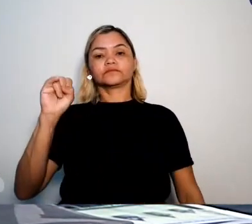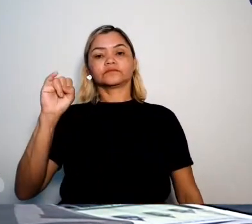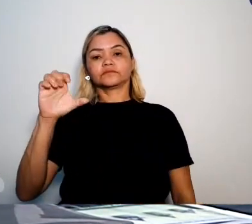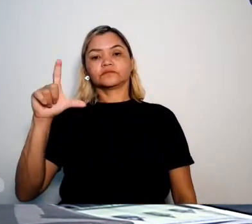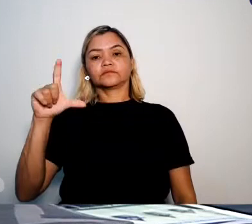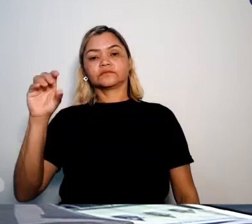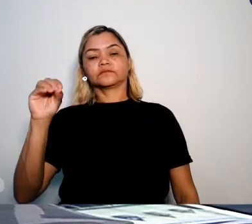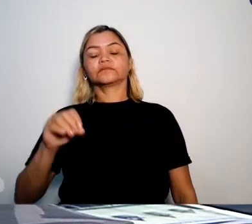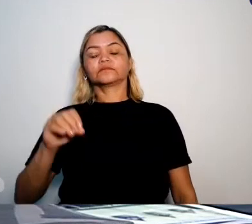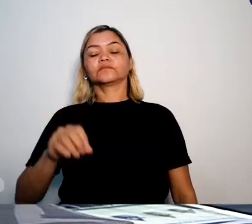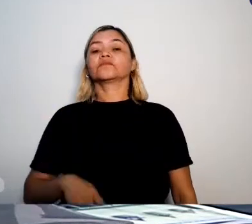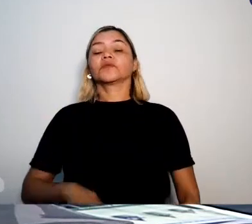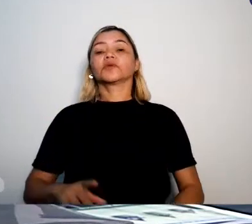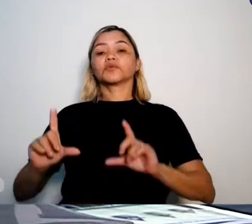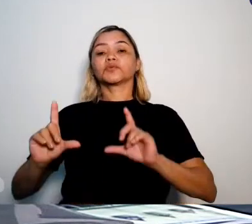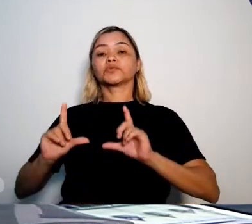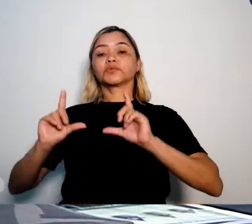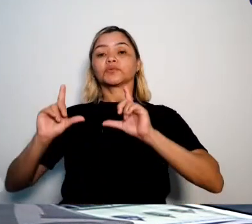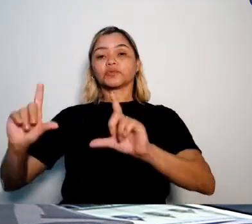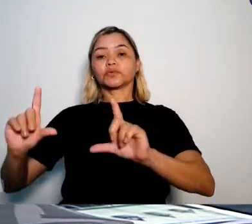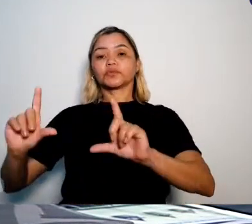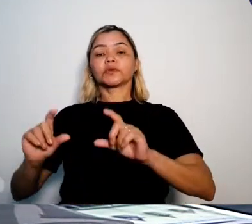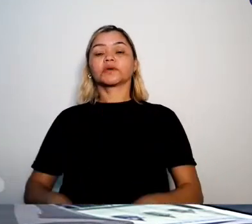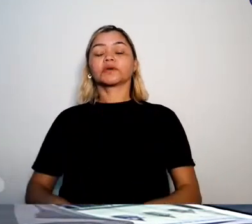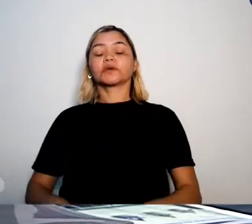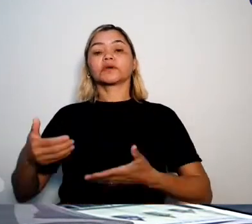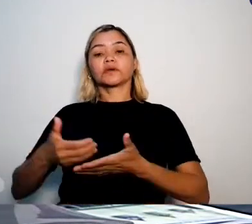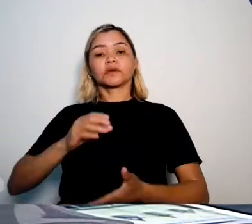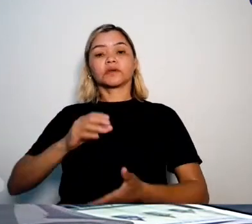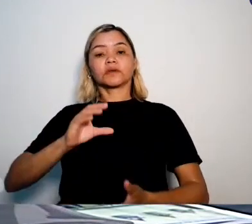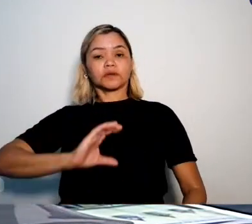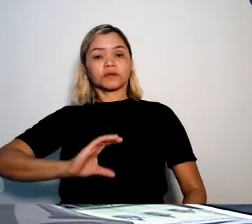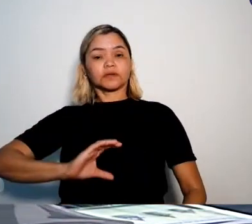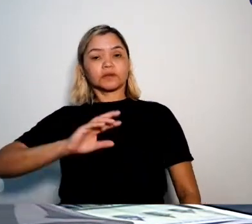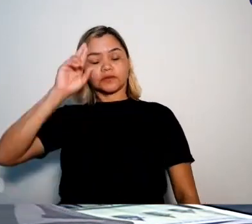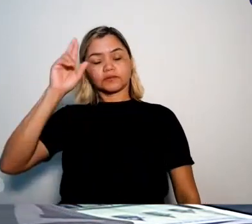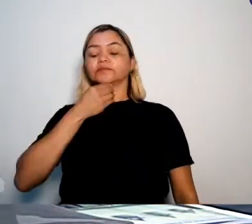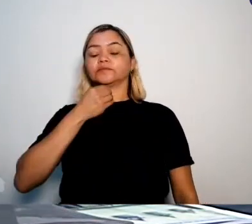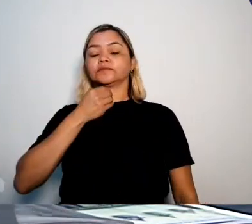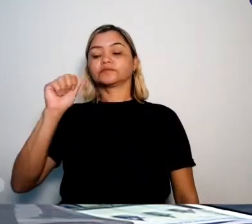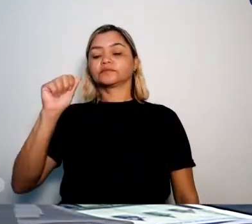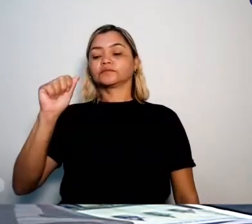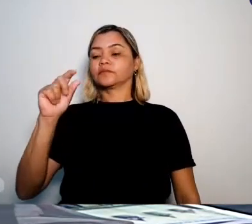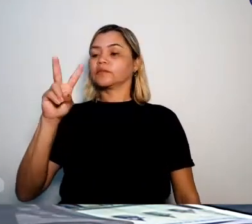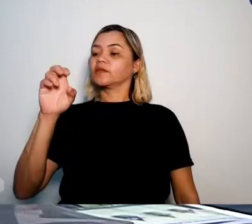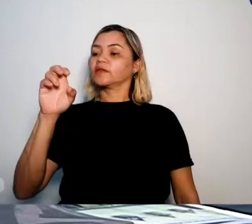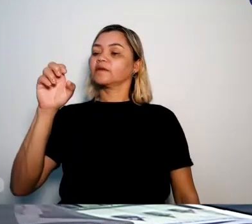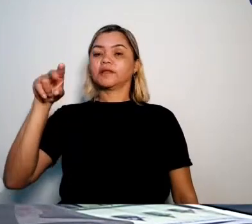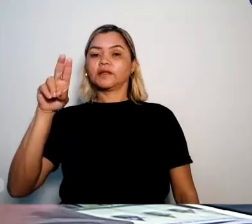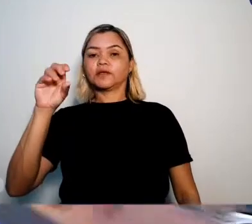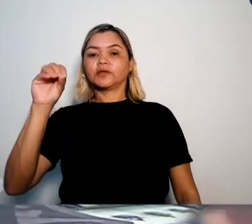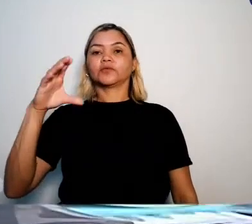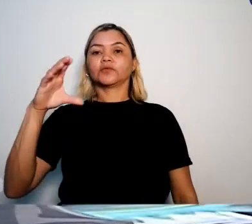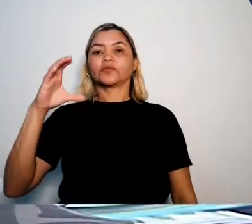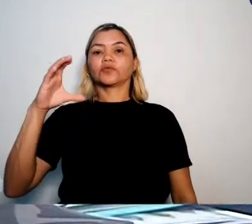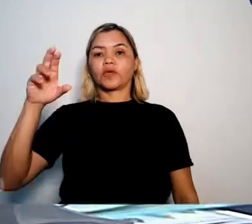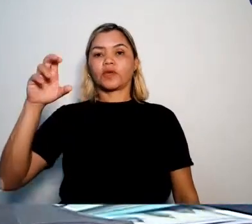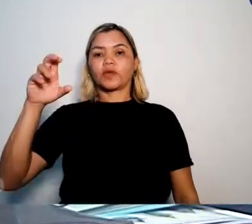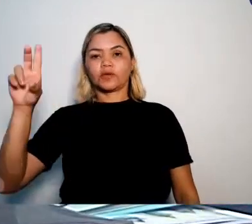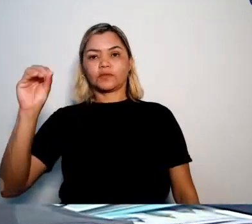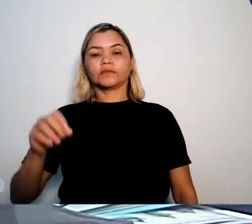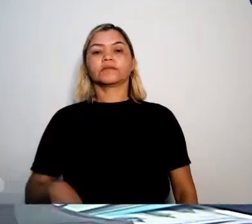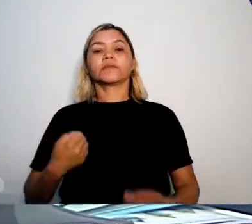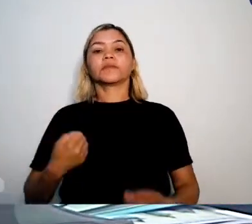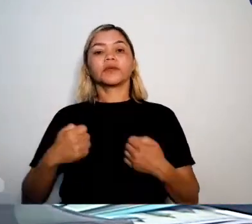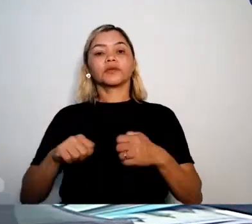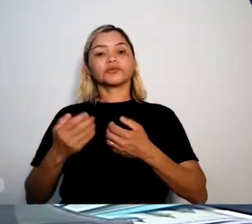cidadão botucatuense ao senhor Avelino Vieira Coelho, pelos relevantes serviços